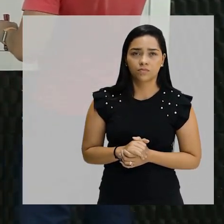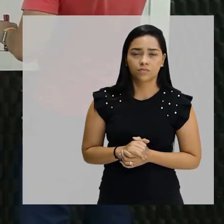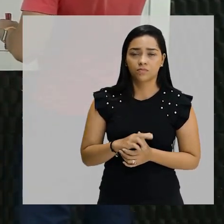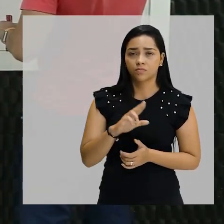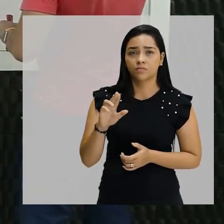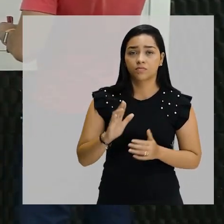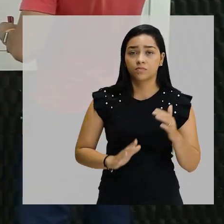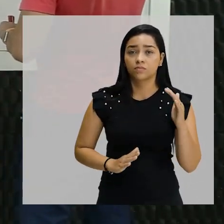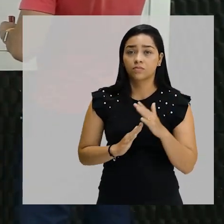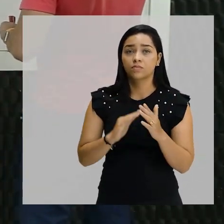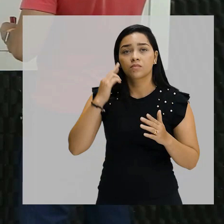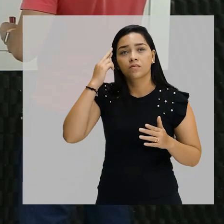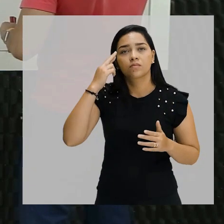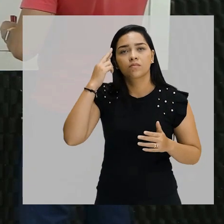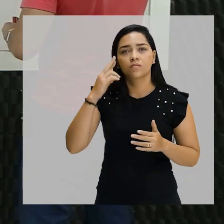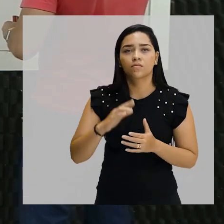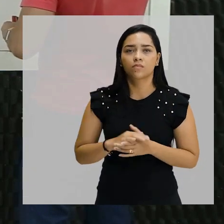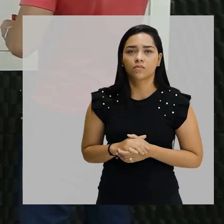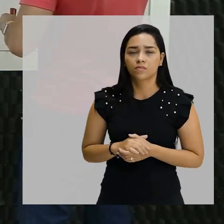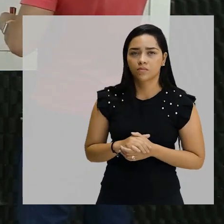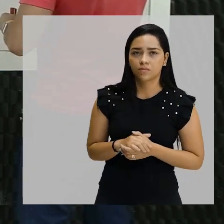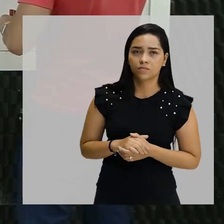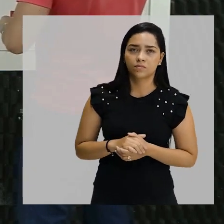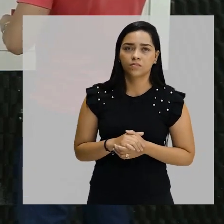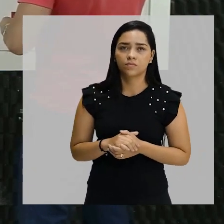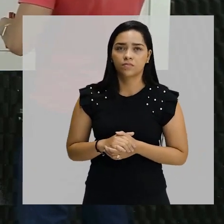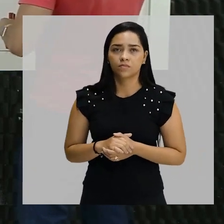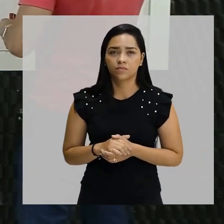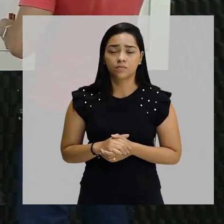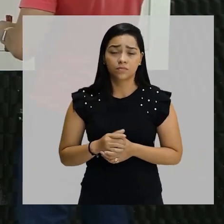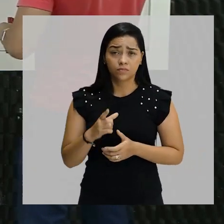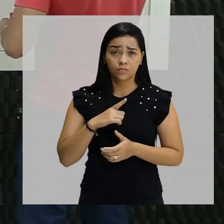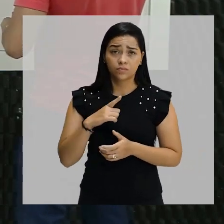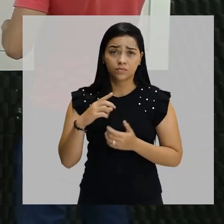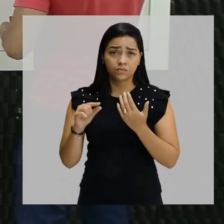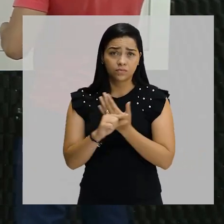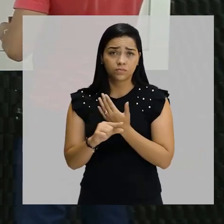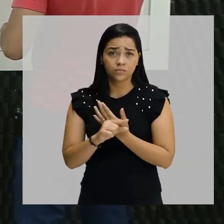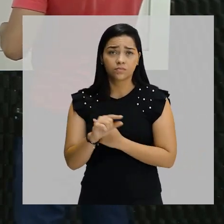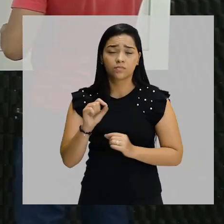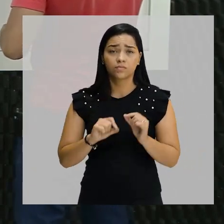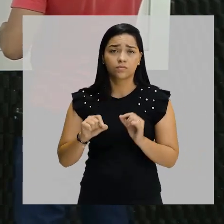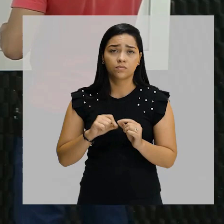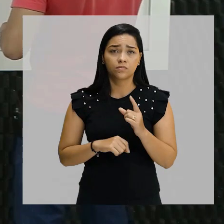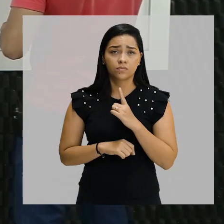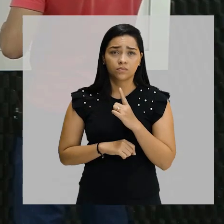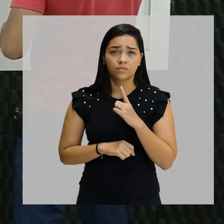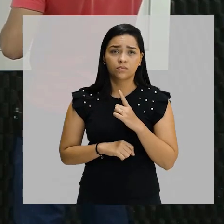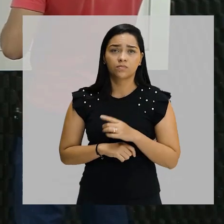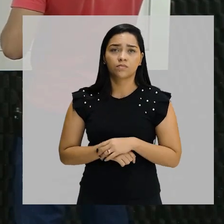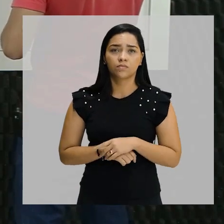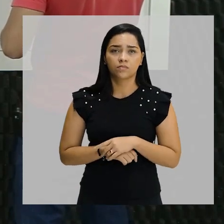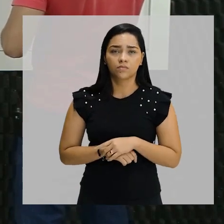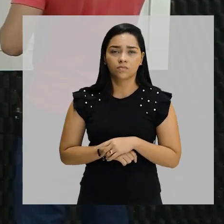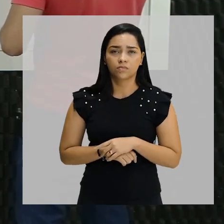máximo do racionalismo por exemplo tá tem um autor só que que é o nosso grande filósofo